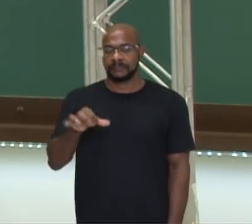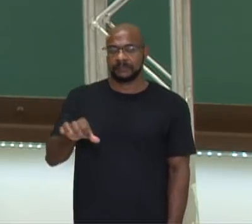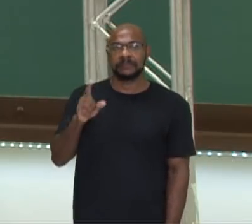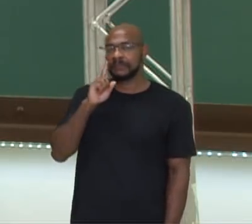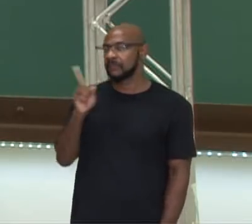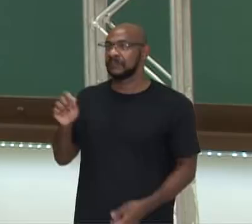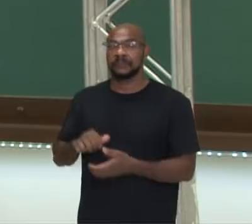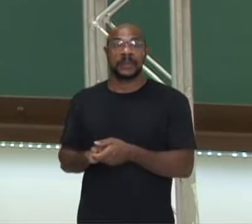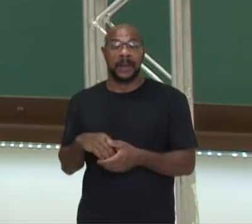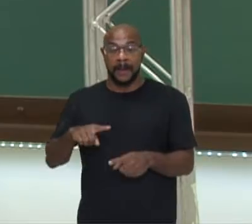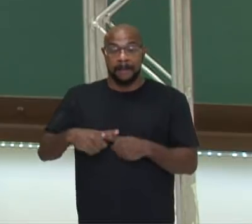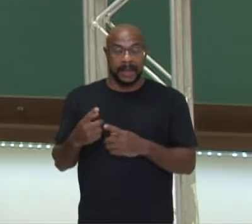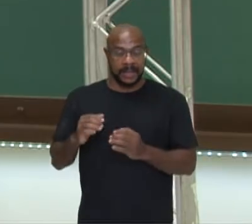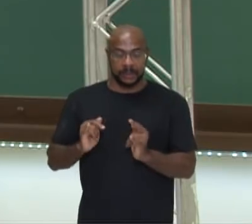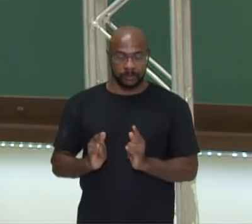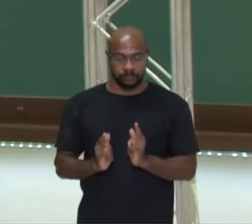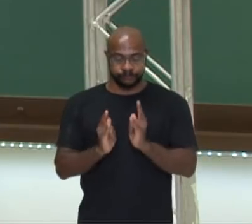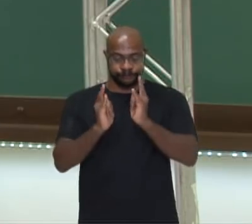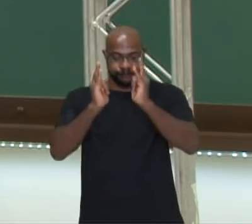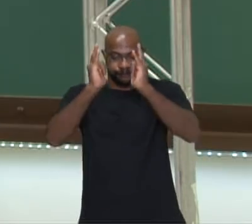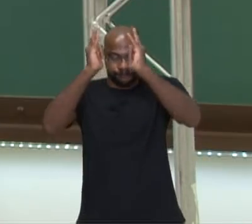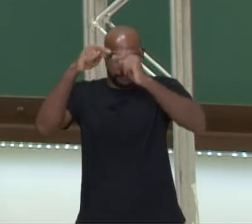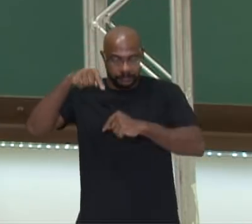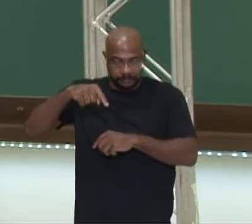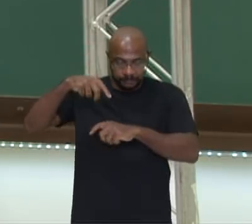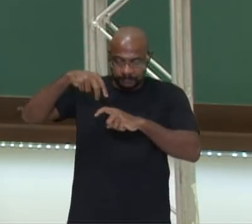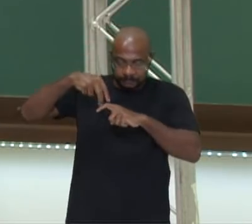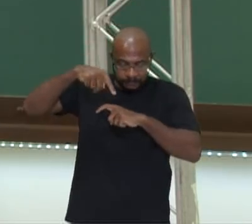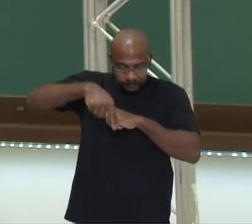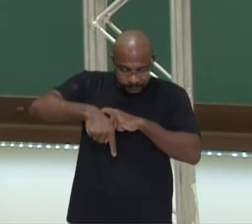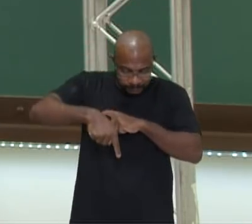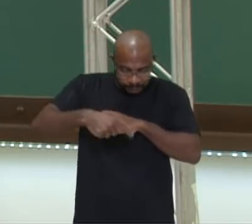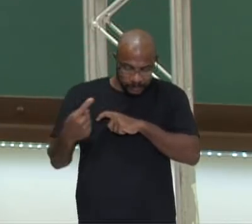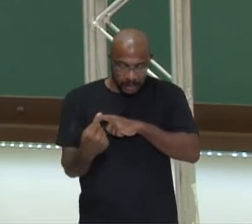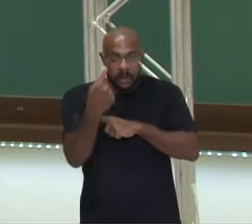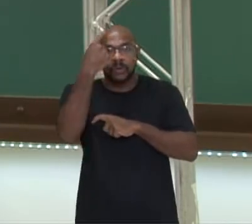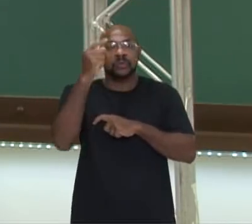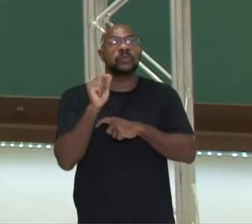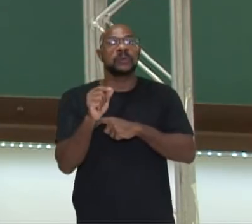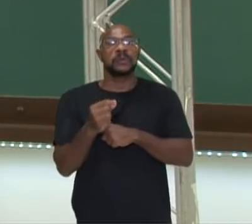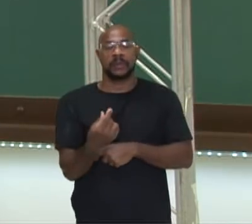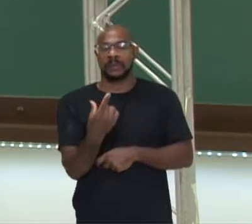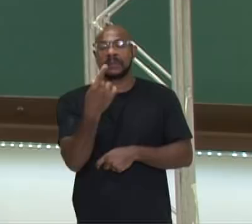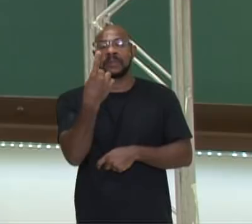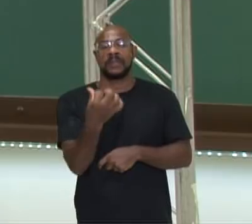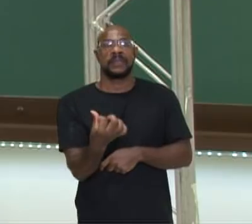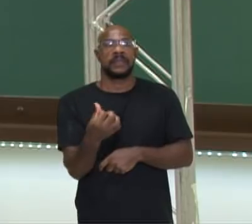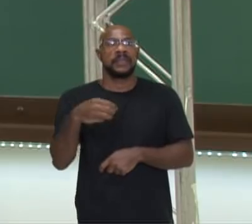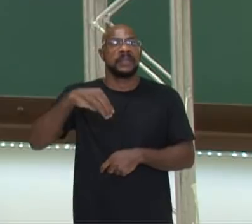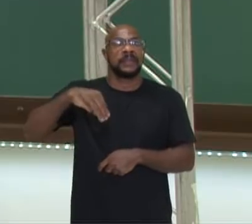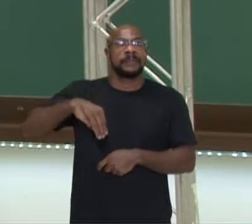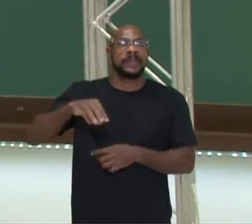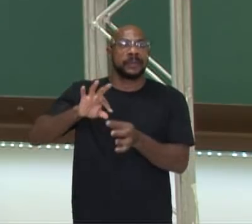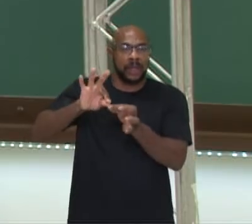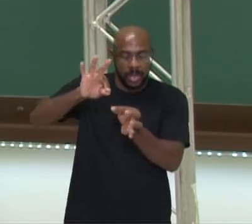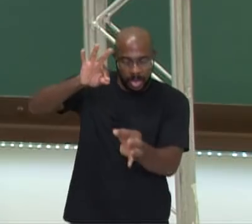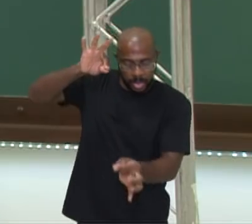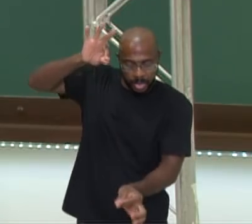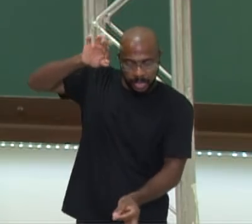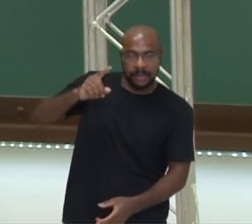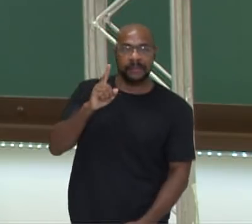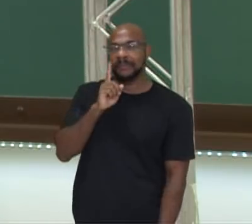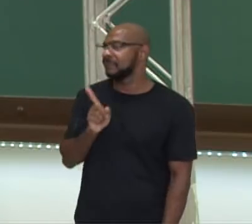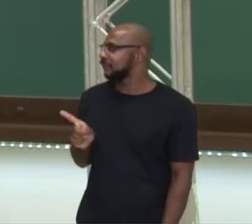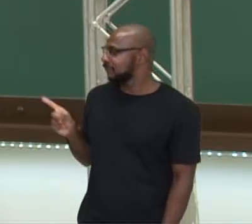Menos 15,69. Empresta 1 do 6, fica 5. 10 fica 9. E 10 menos